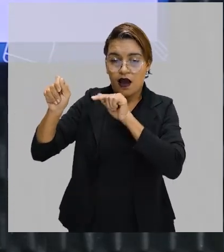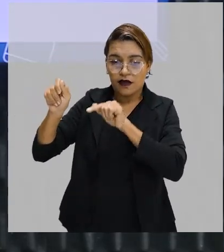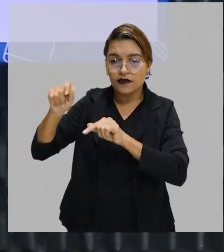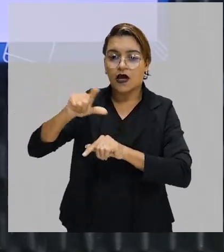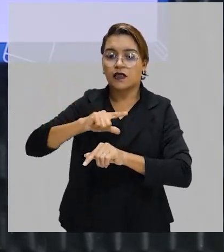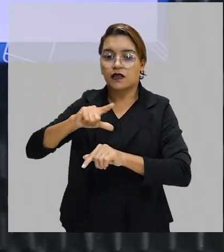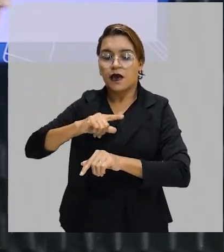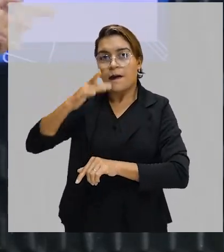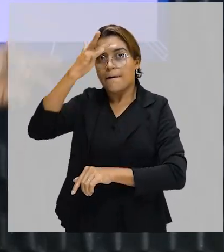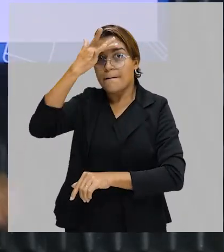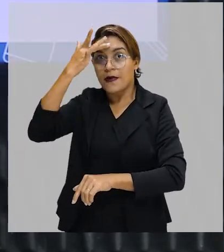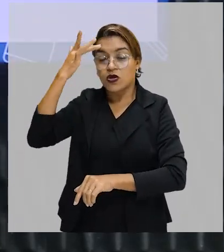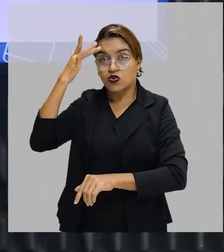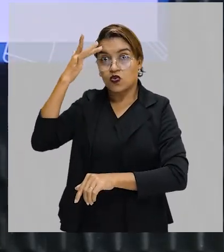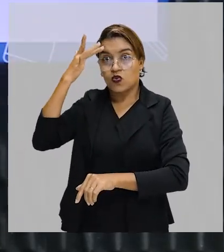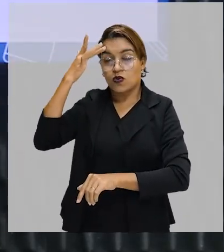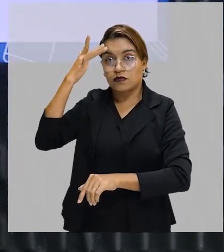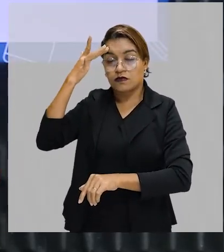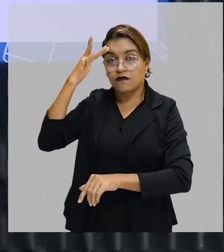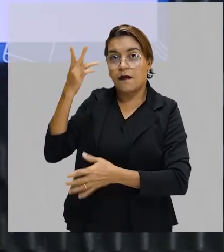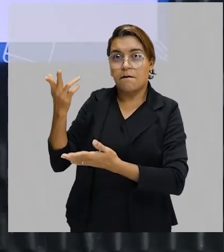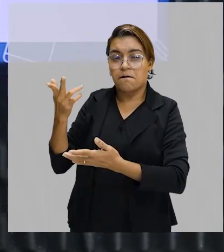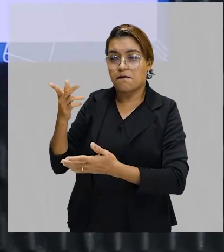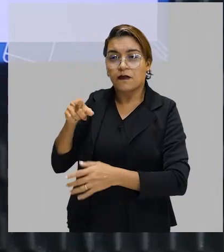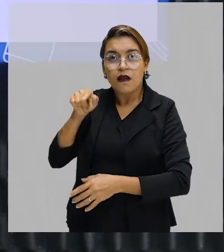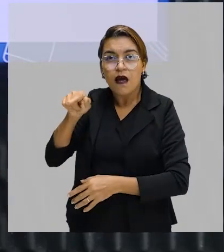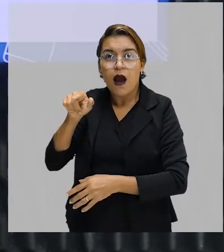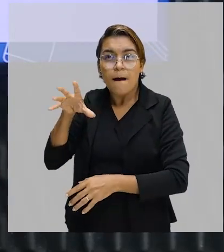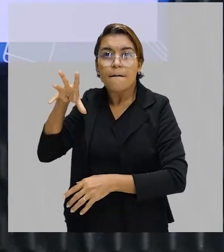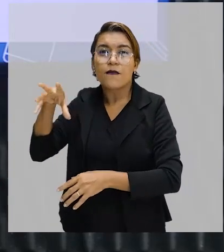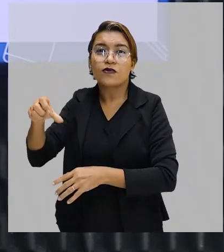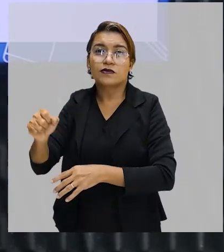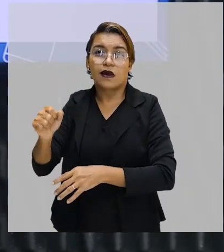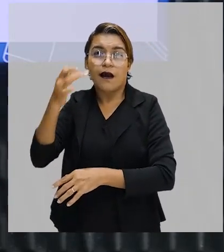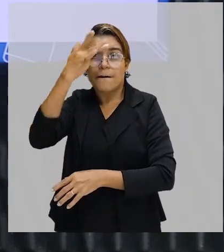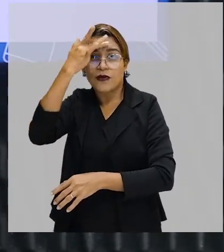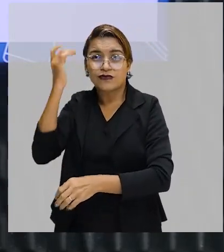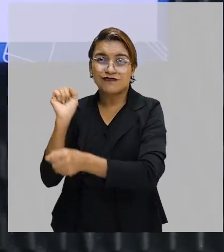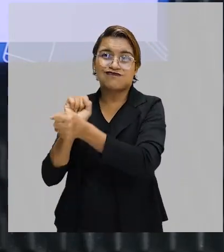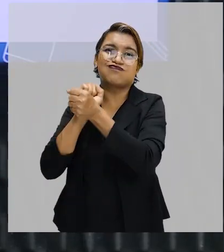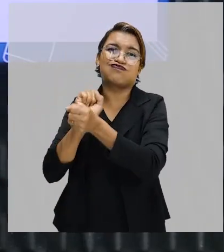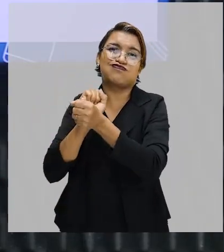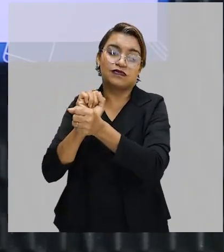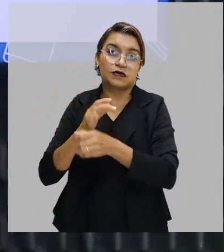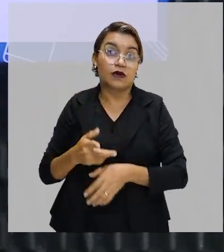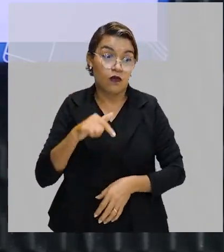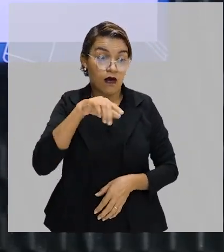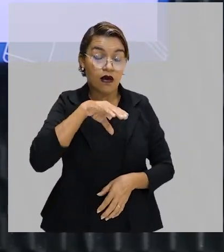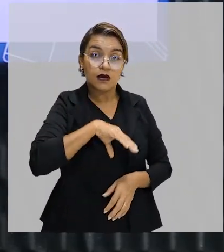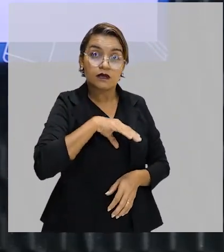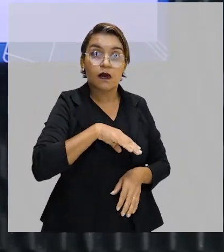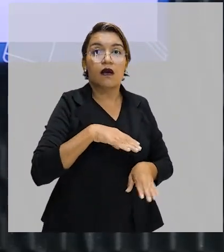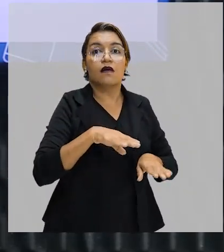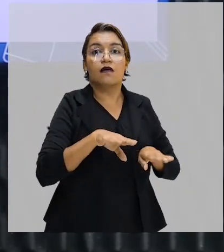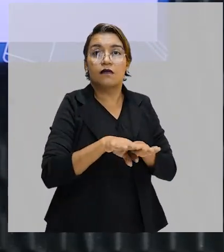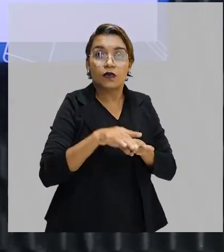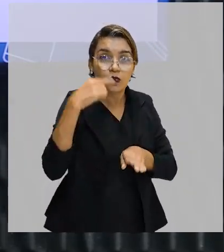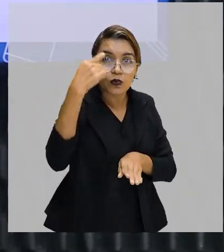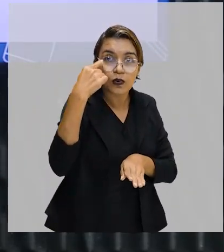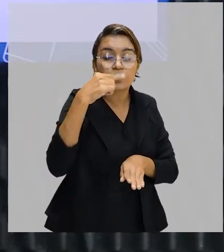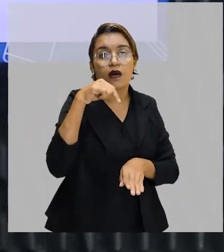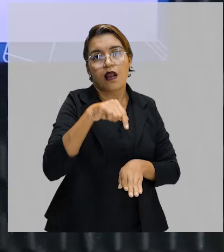pessoas para serem escravizadas né triste a gente tem que falar nisso então Espanha em Portugal precisavam de mão de obra para